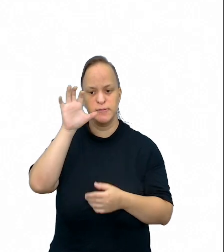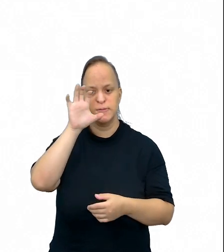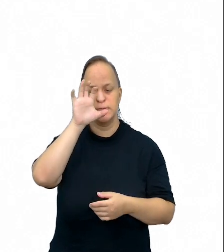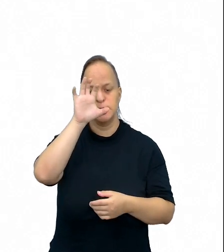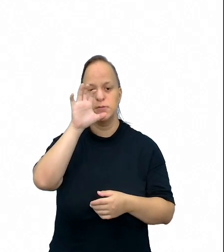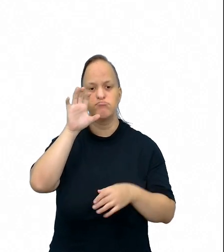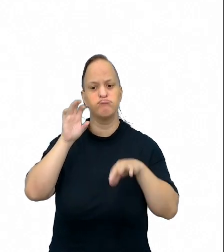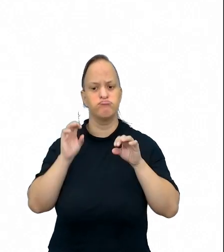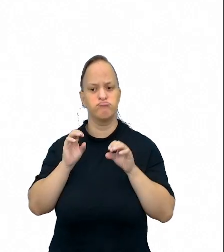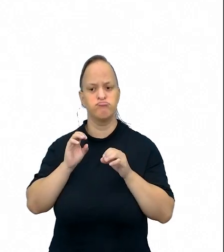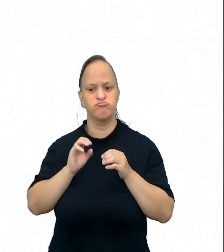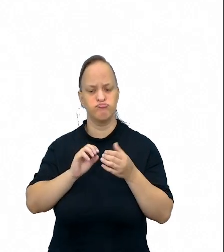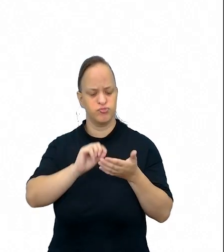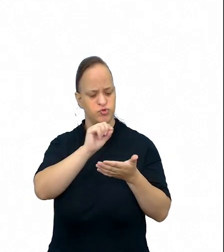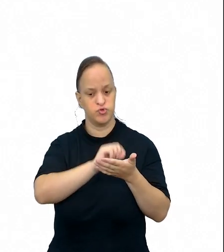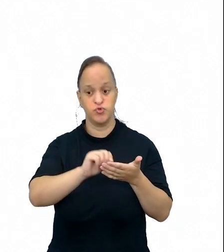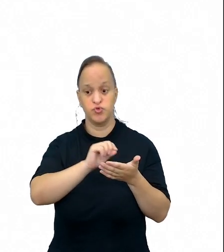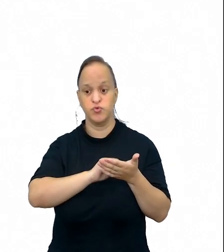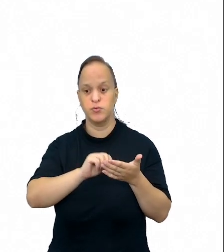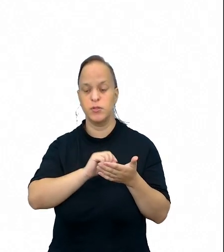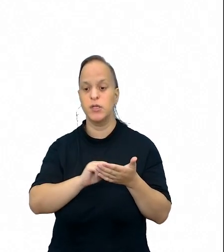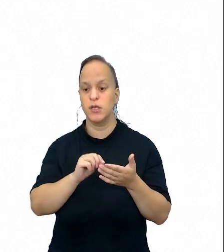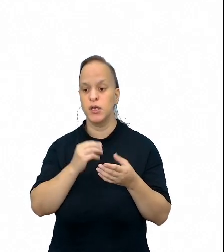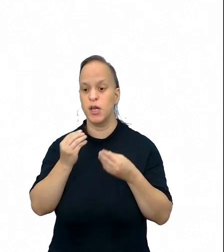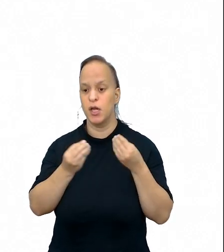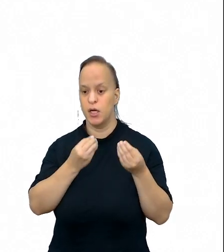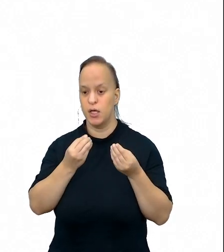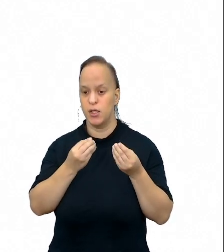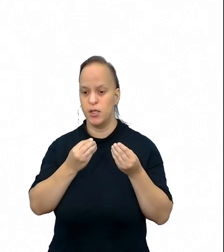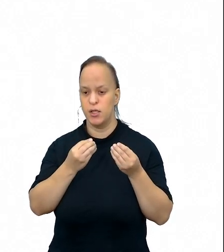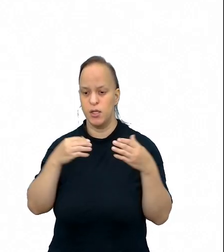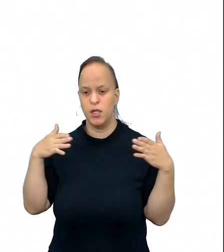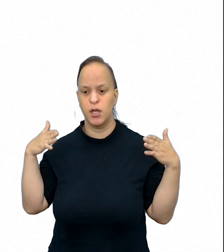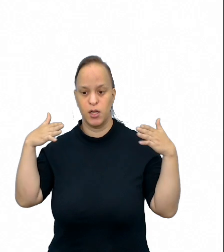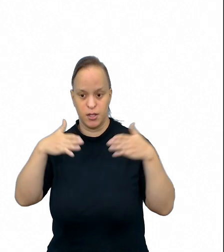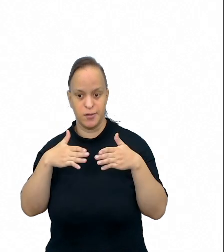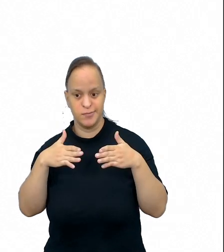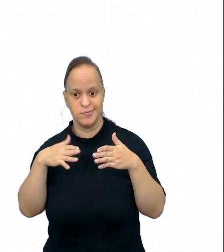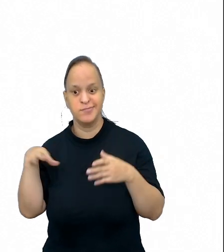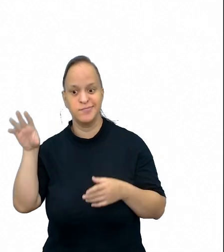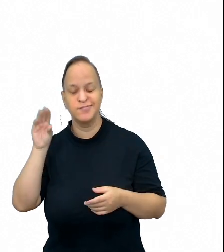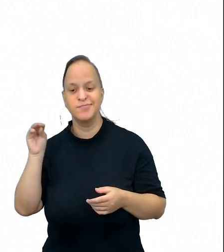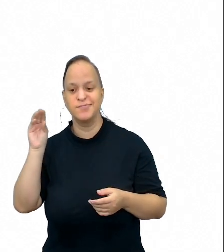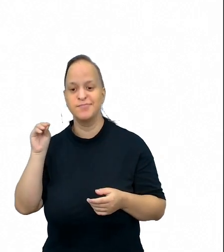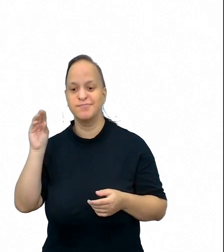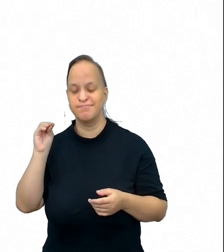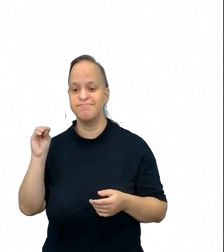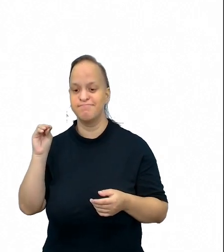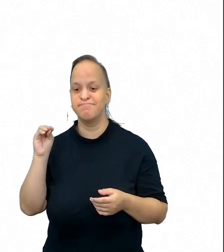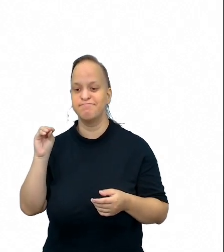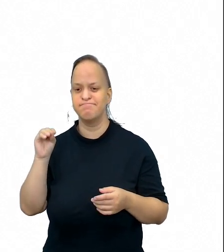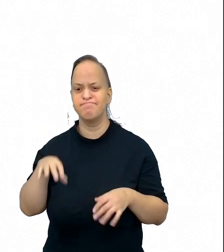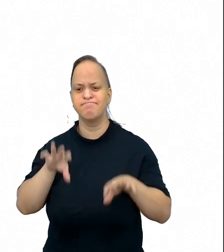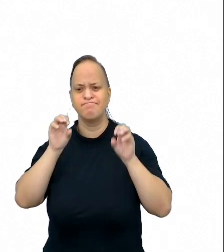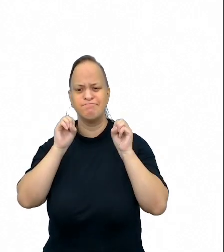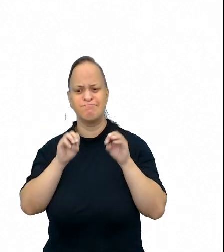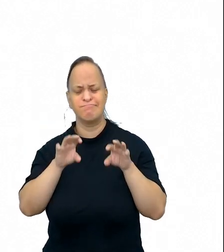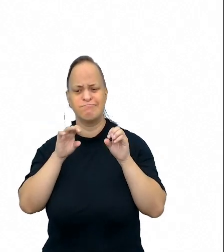estou pensando nesse momento na oralidade. É óbvio que não se ensina de